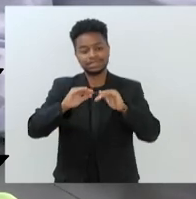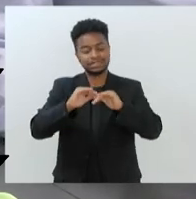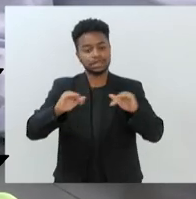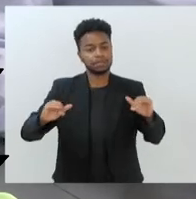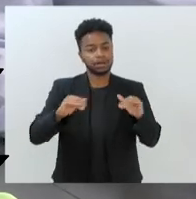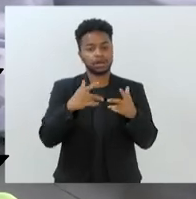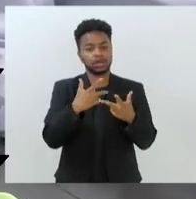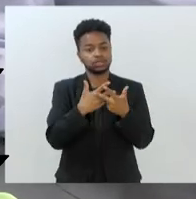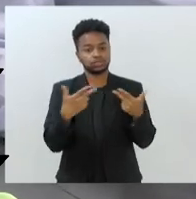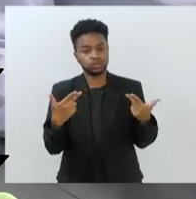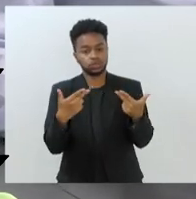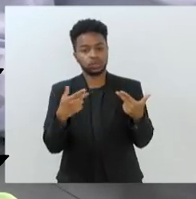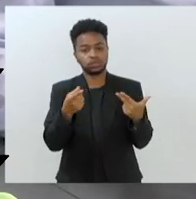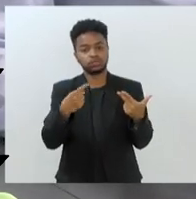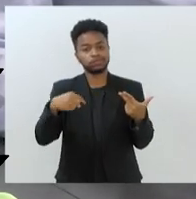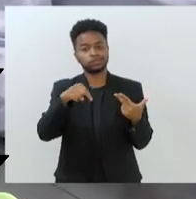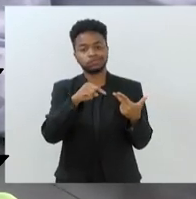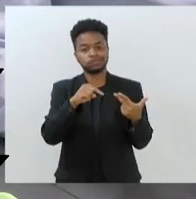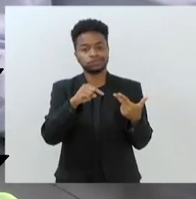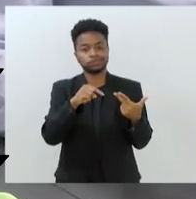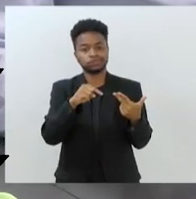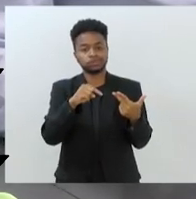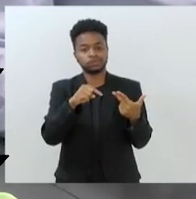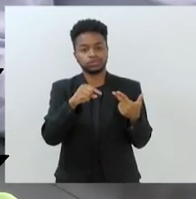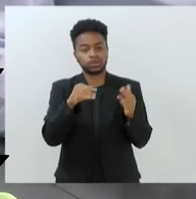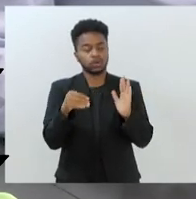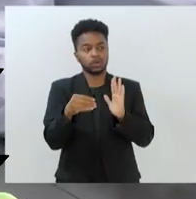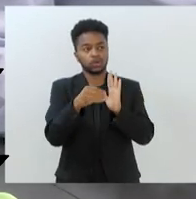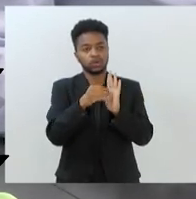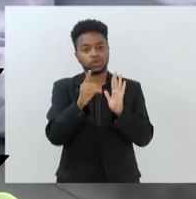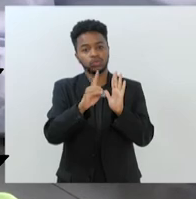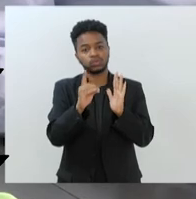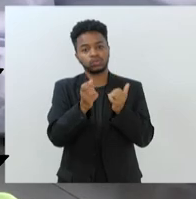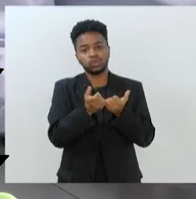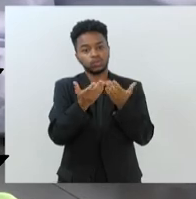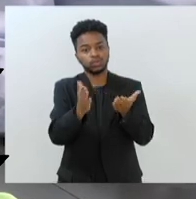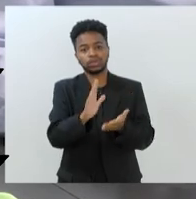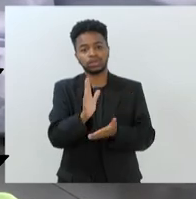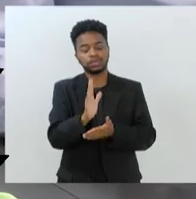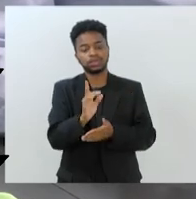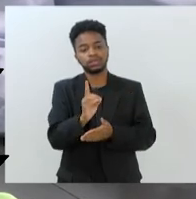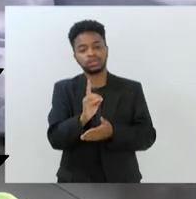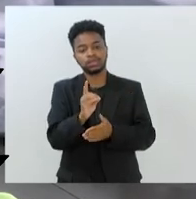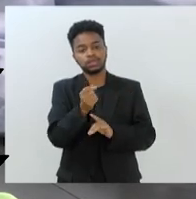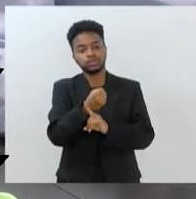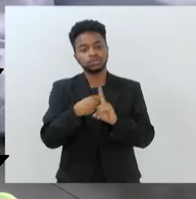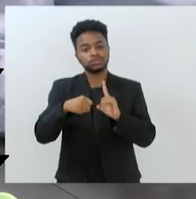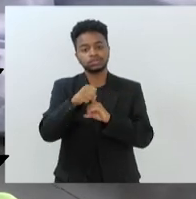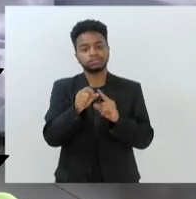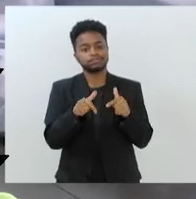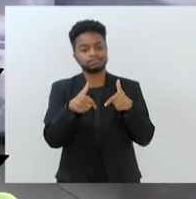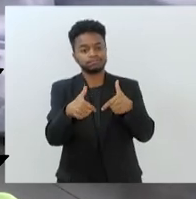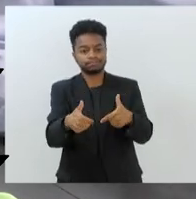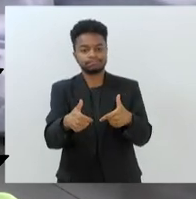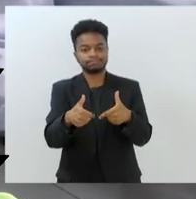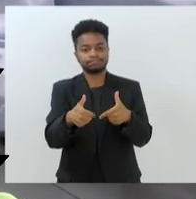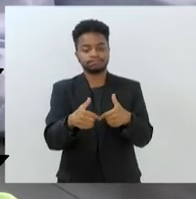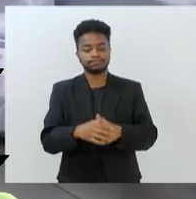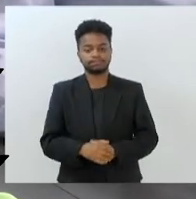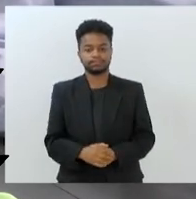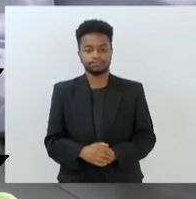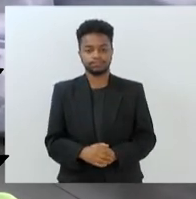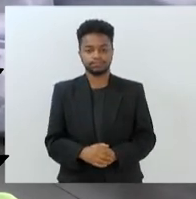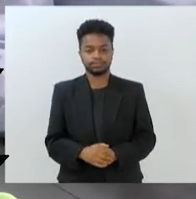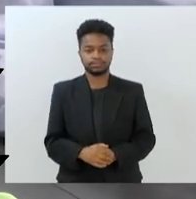você desguarnece a sociedade de tomar medidas para que essas atividades se desenvolvam